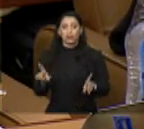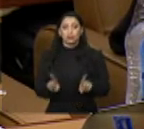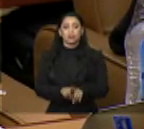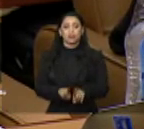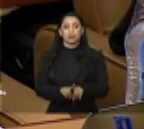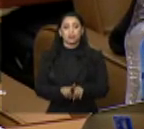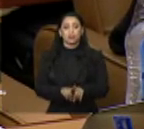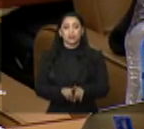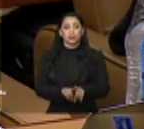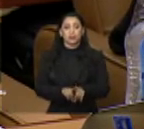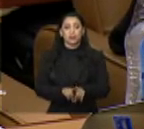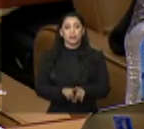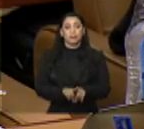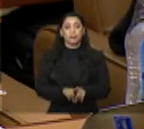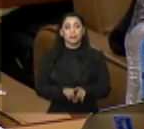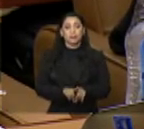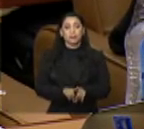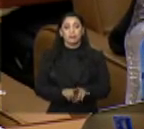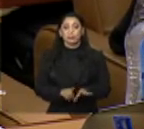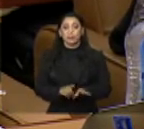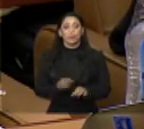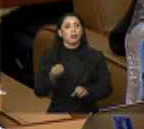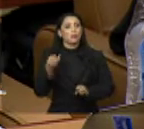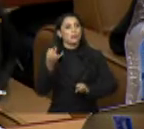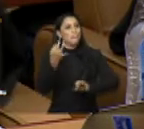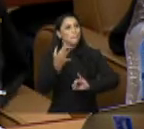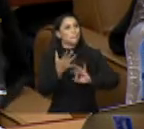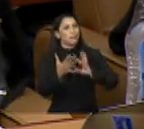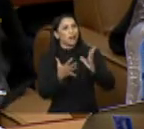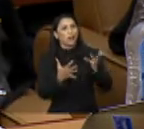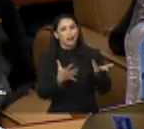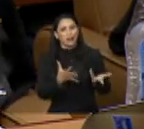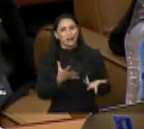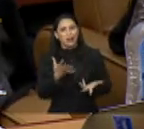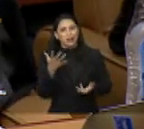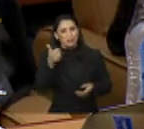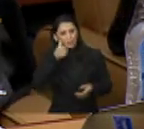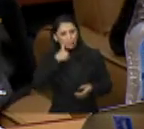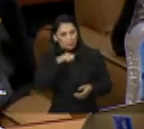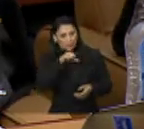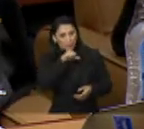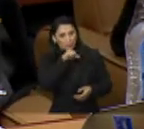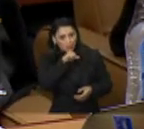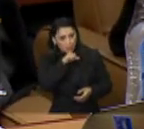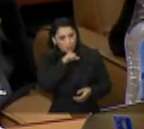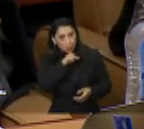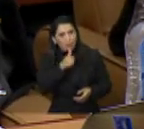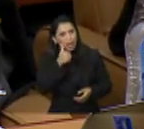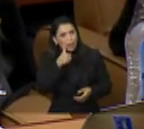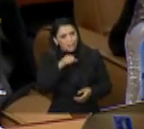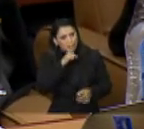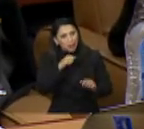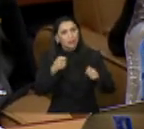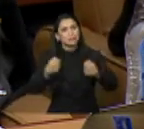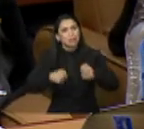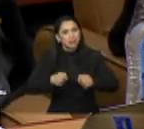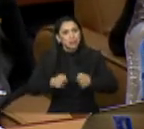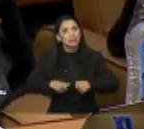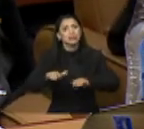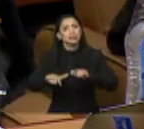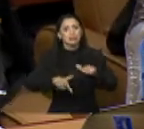a pouco que para muitas mães não é só uma questão da Criança é uma questão da mãe que precisa trabalhar